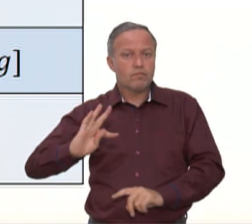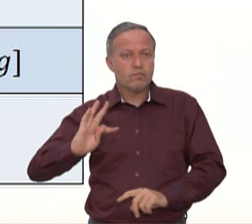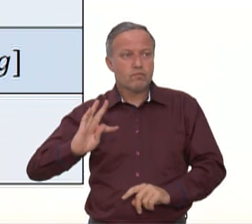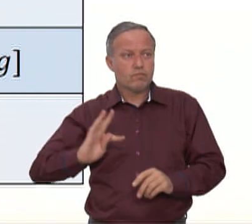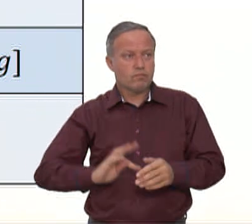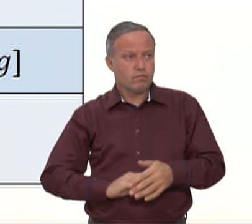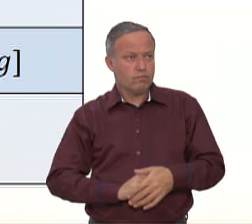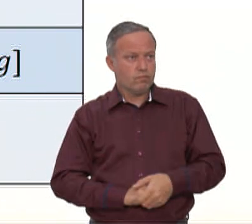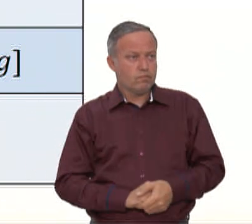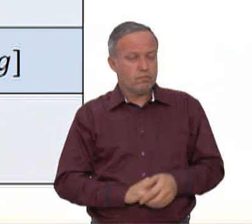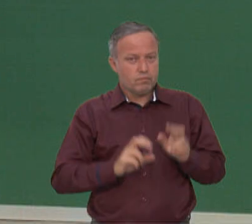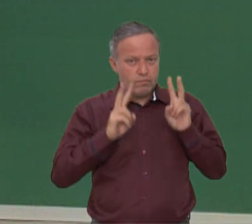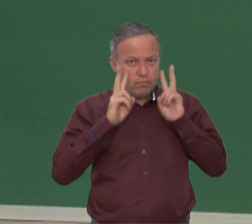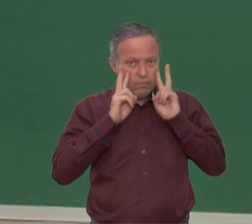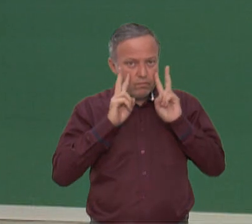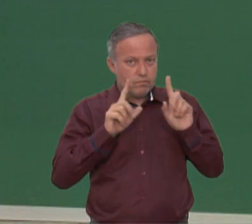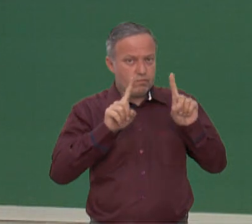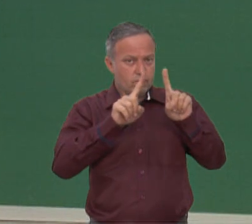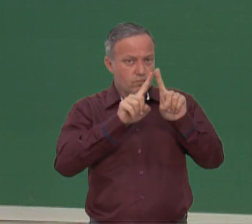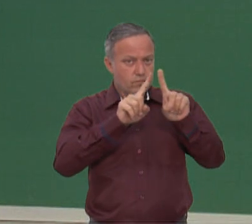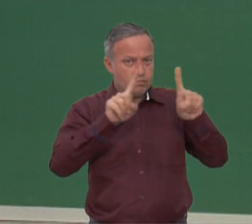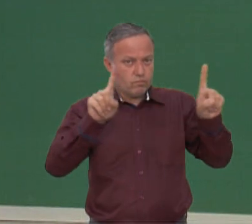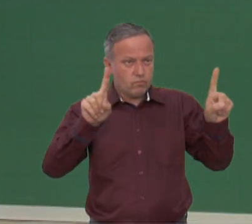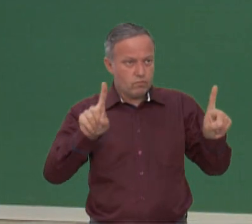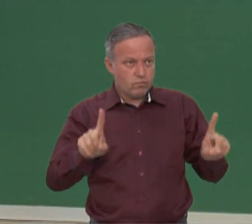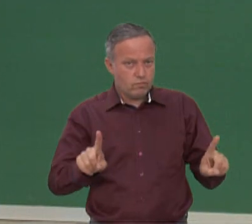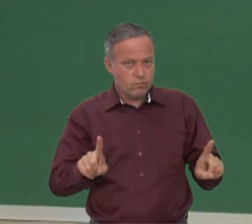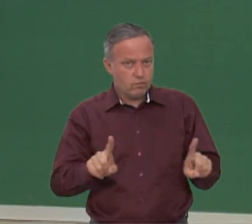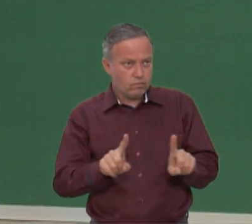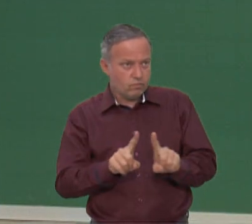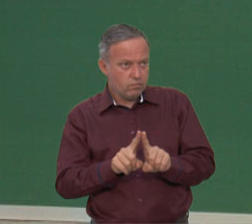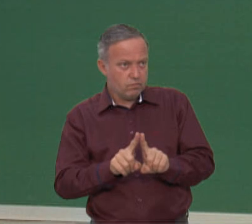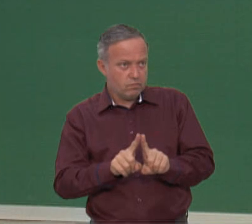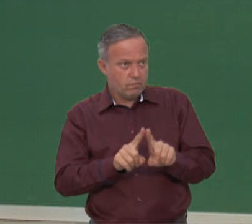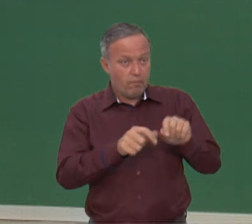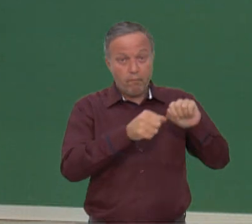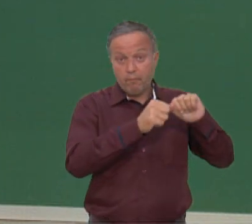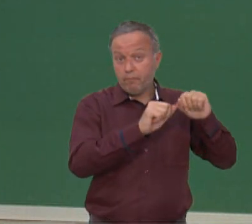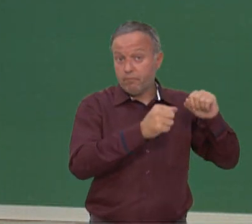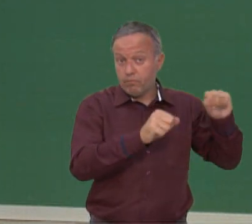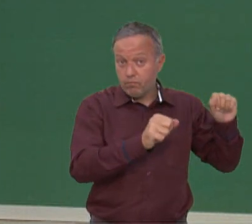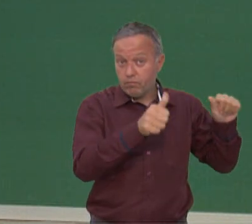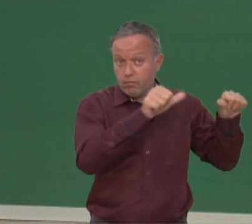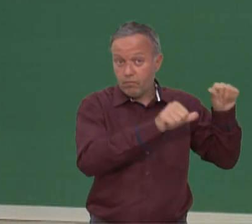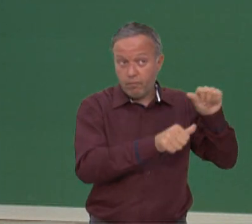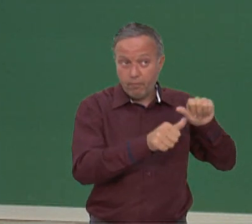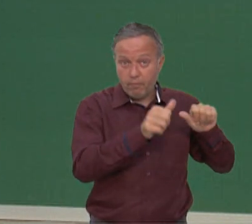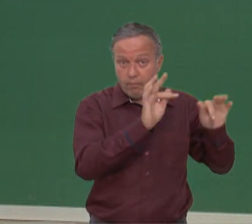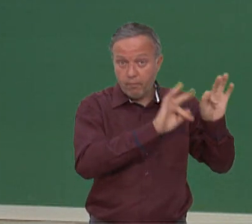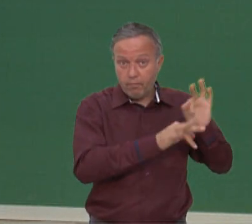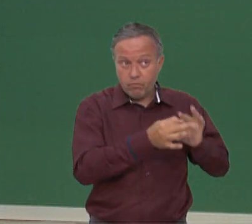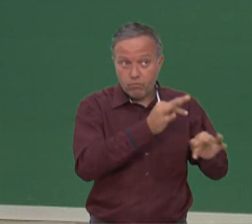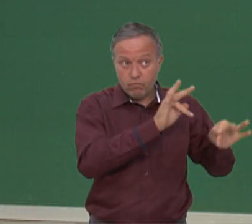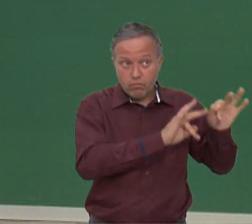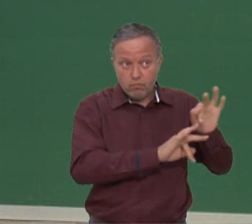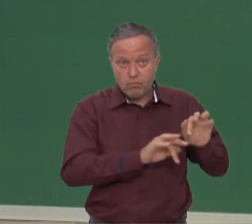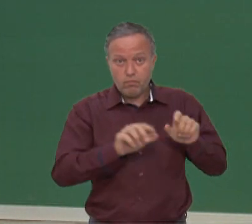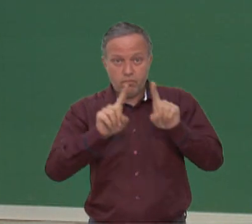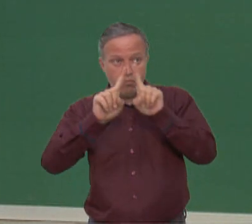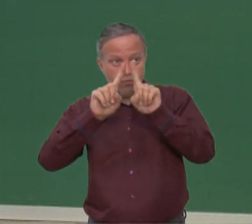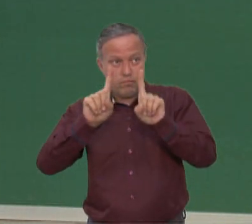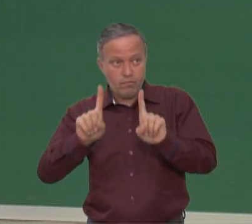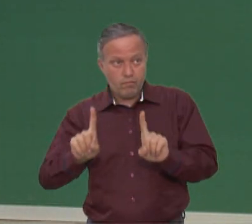então as grandezas físicas relacionadas, as unidades usuais e também as unidades ali que a gente chama de